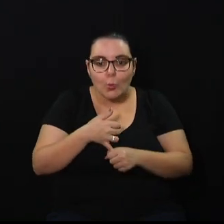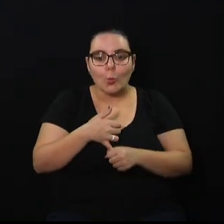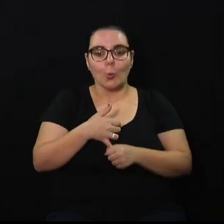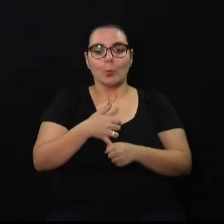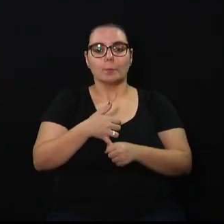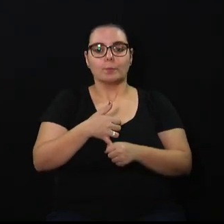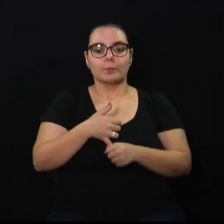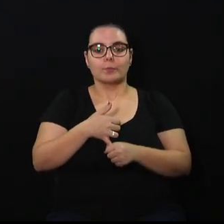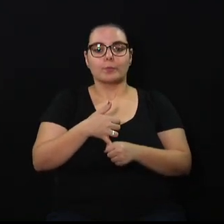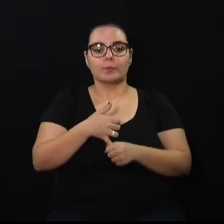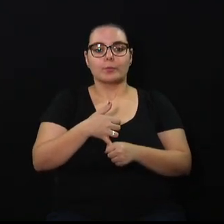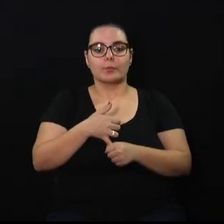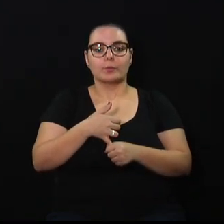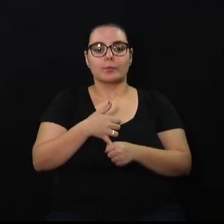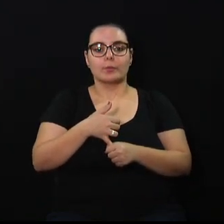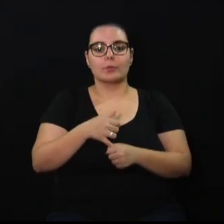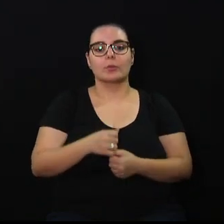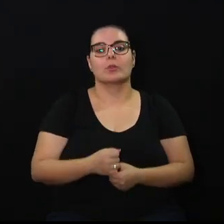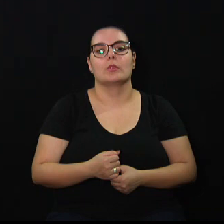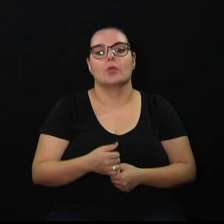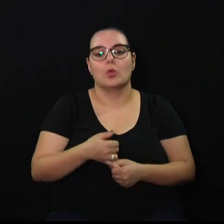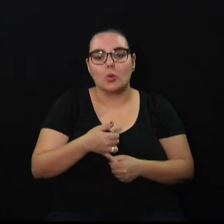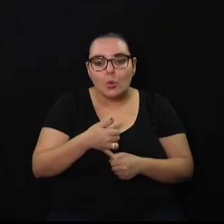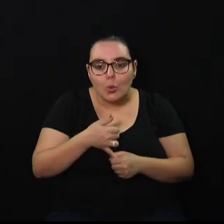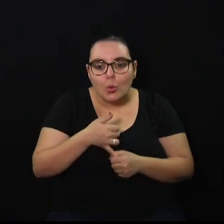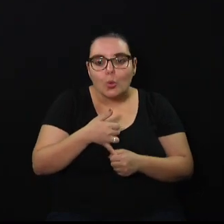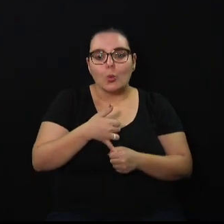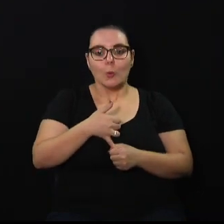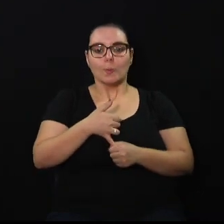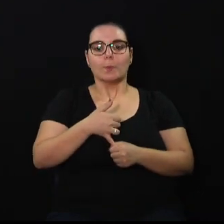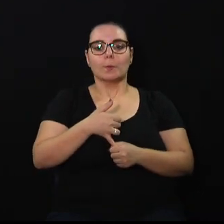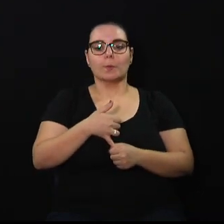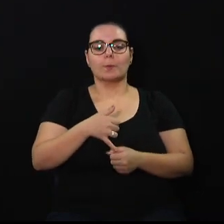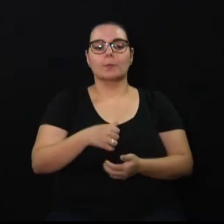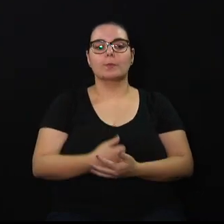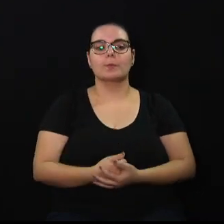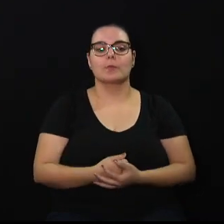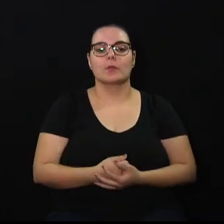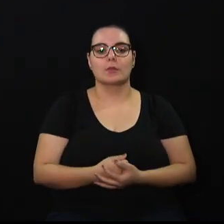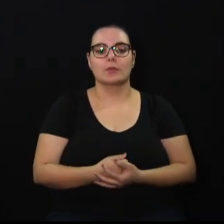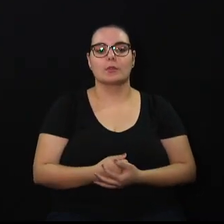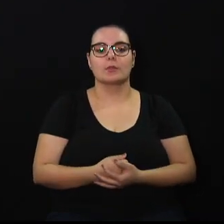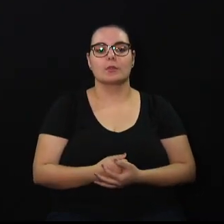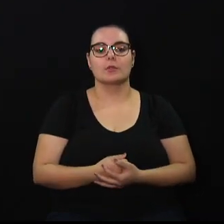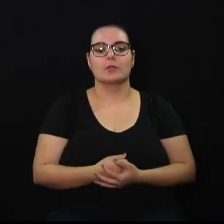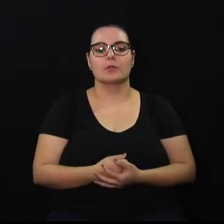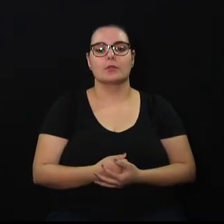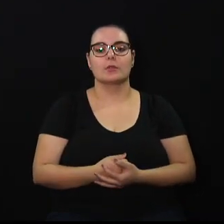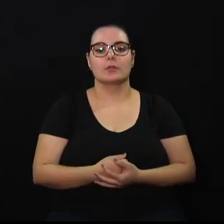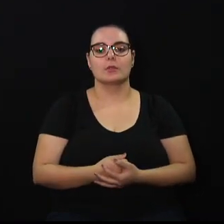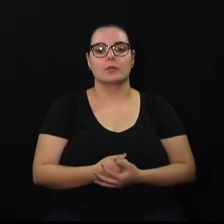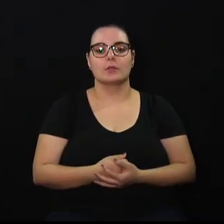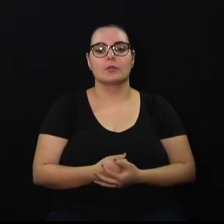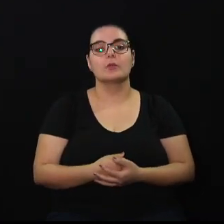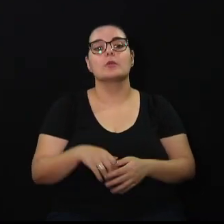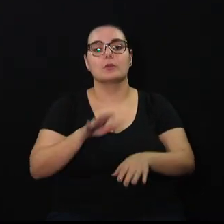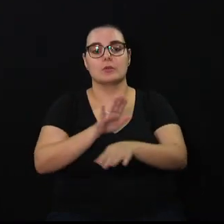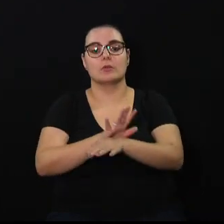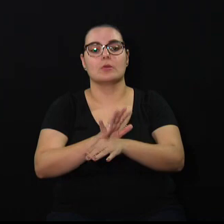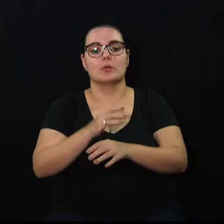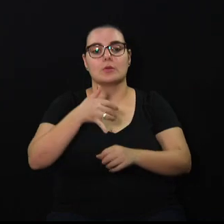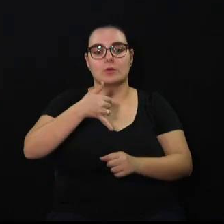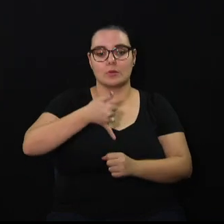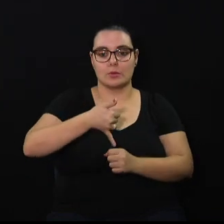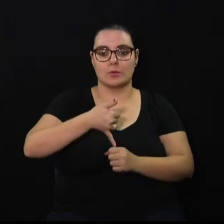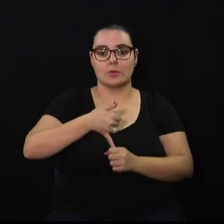tá dentro do dia-a-dia fundo também ajuda muito nisso né e até coloquei aí para ajudar também os canudinhos de e